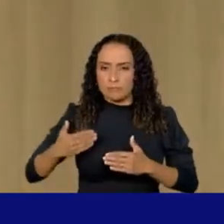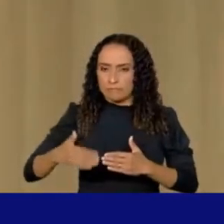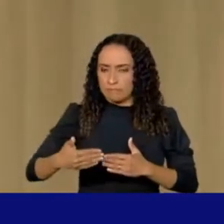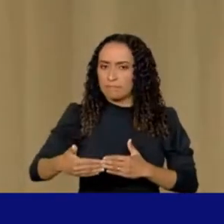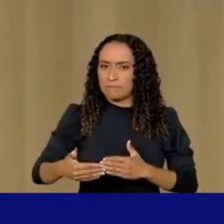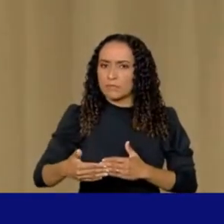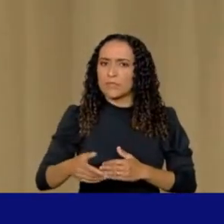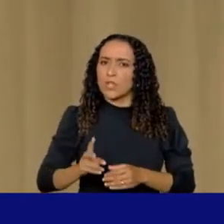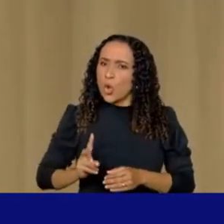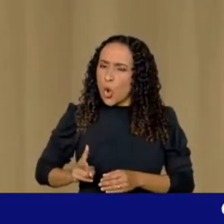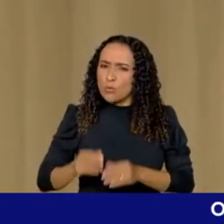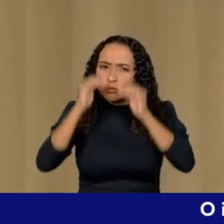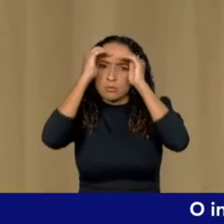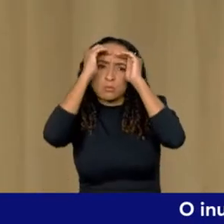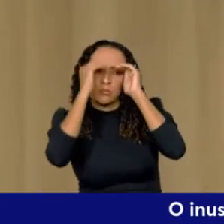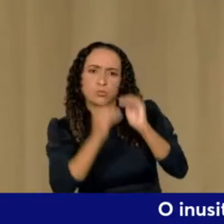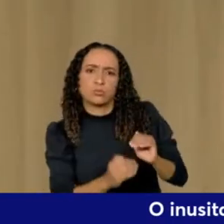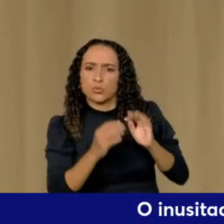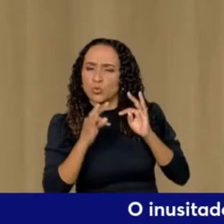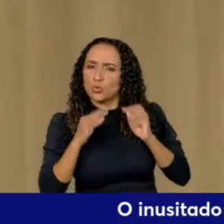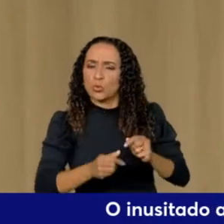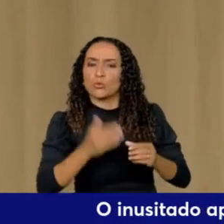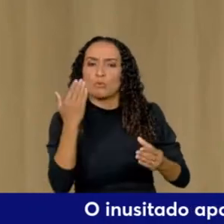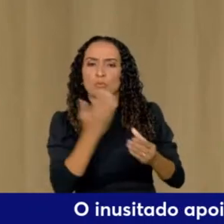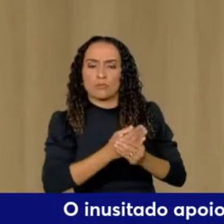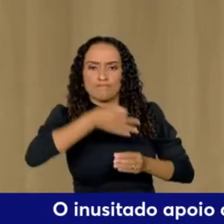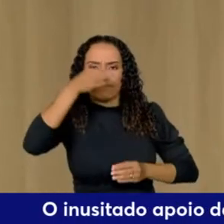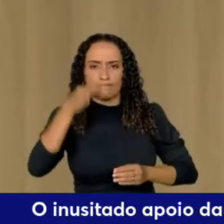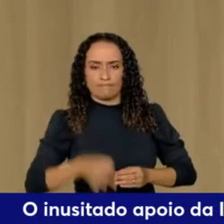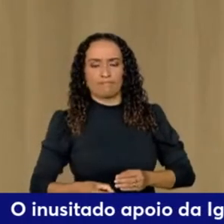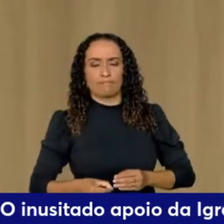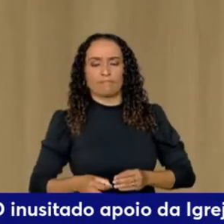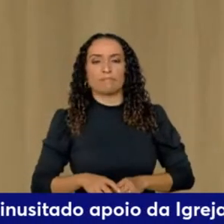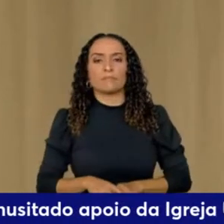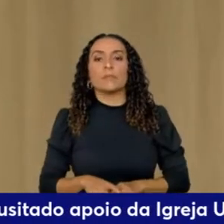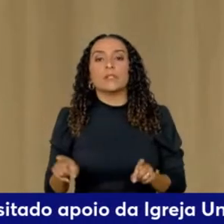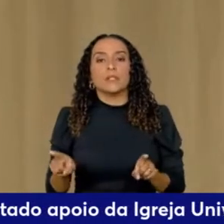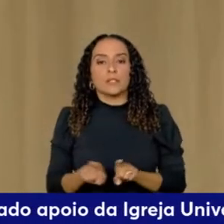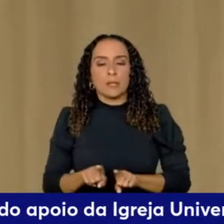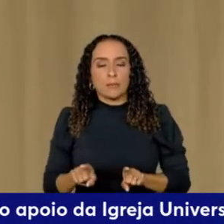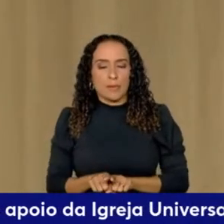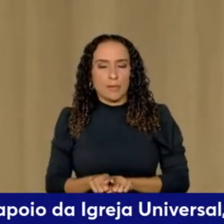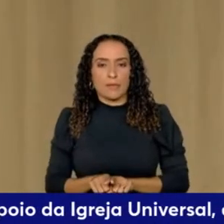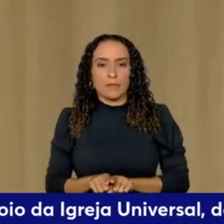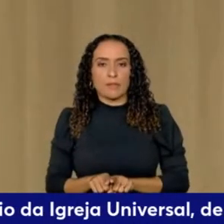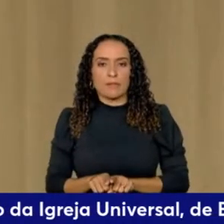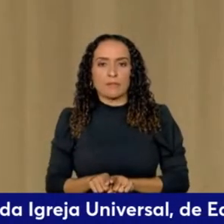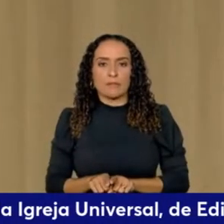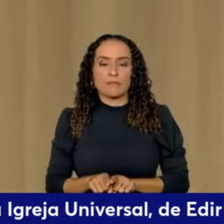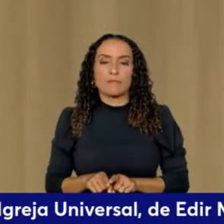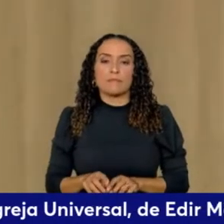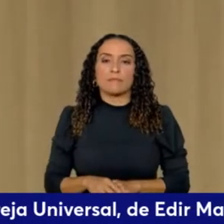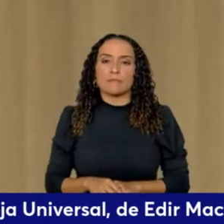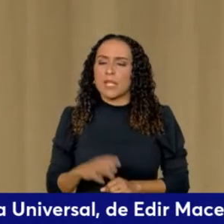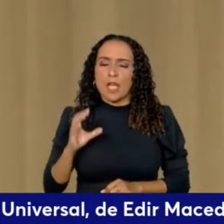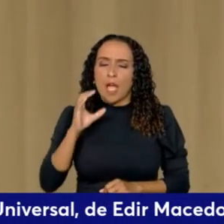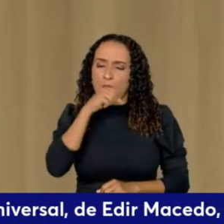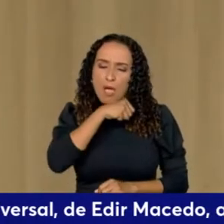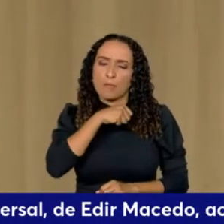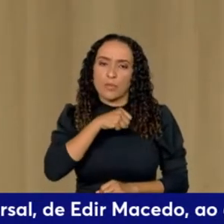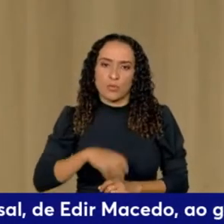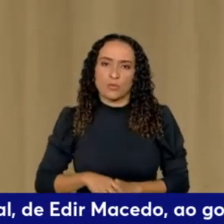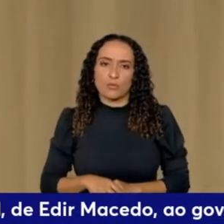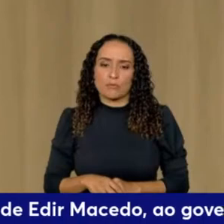seguiu estritamente o devido processo legal e que Como disse brevemente